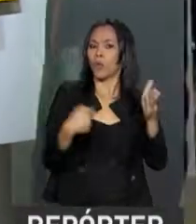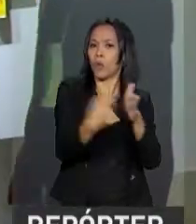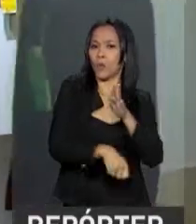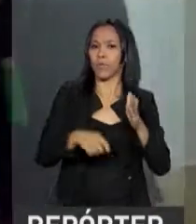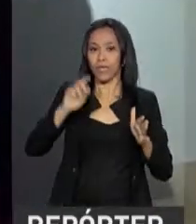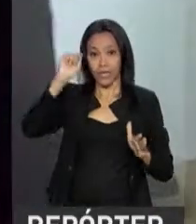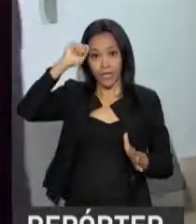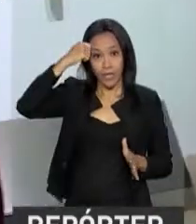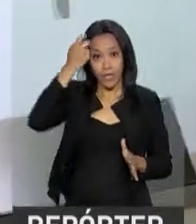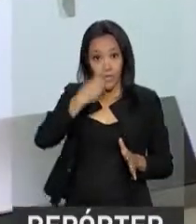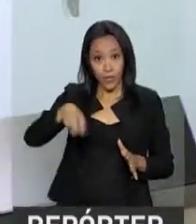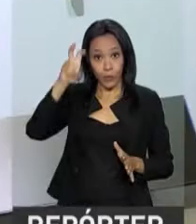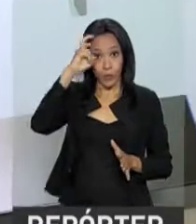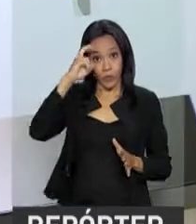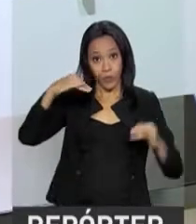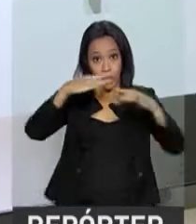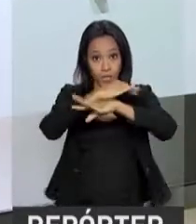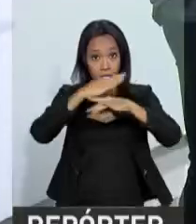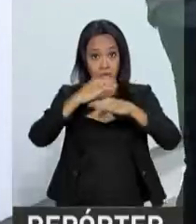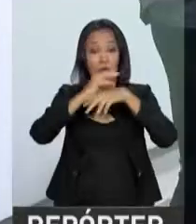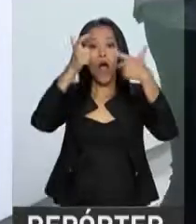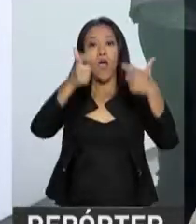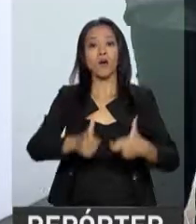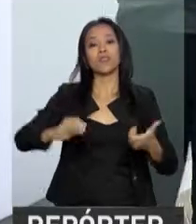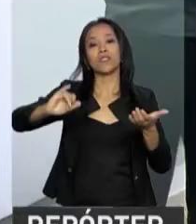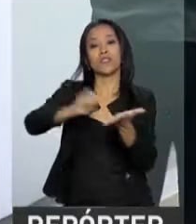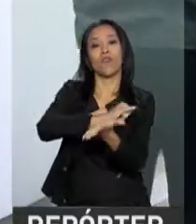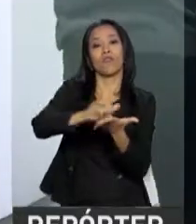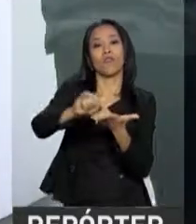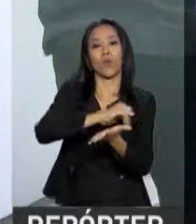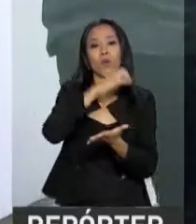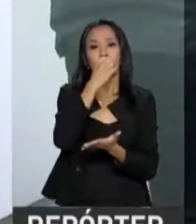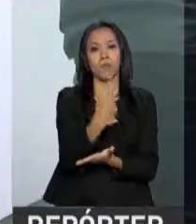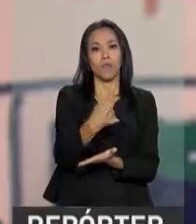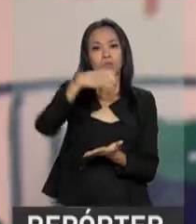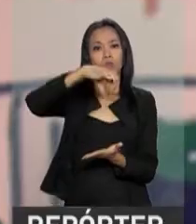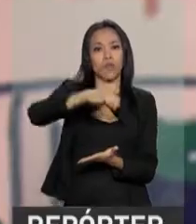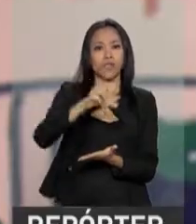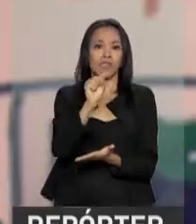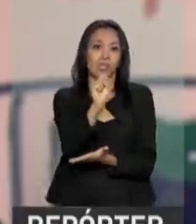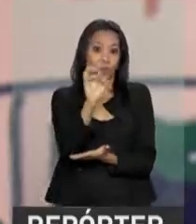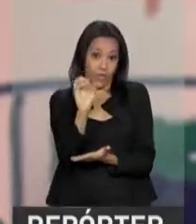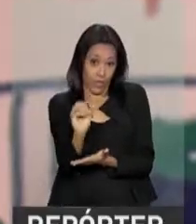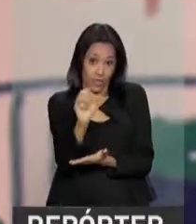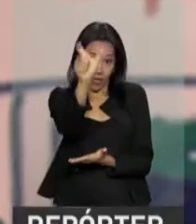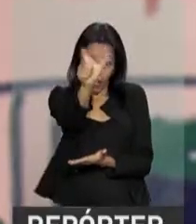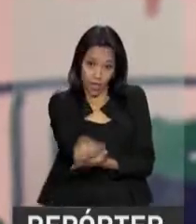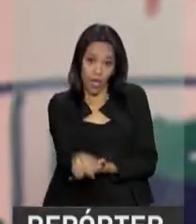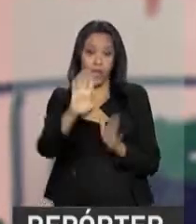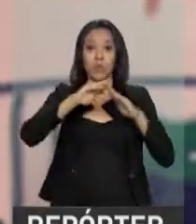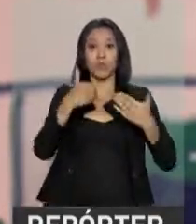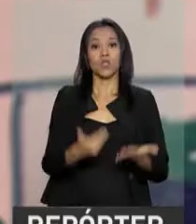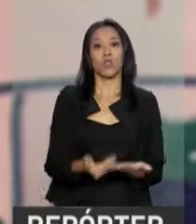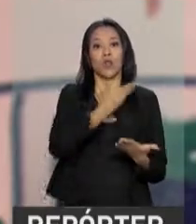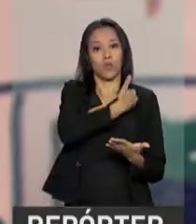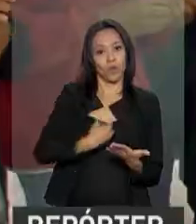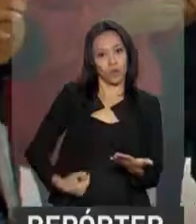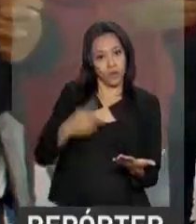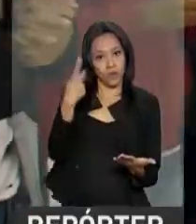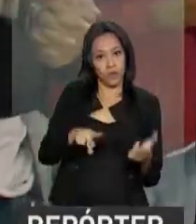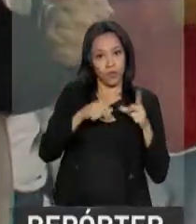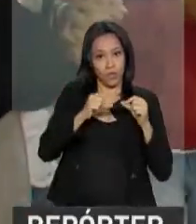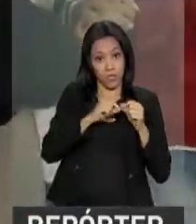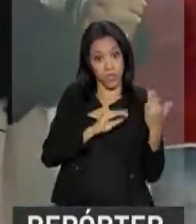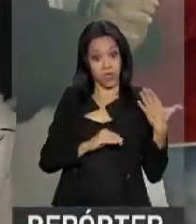cultura urbana na cidade de Nova York dos anos 1980. Sara é de uma escola pública de Brasília e